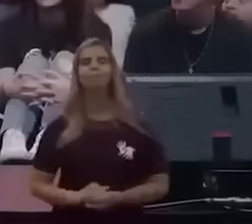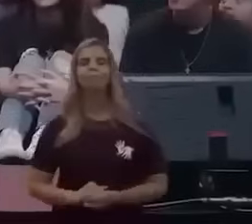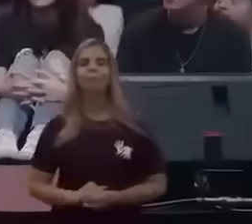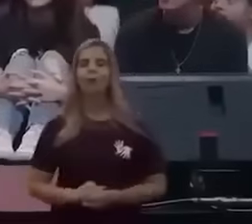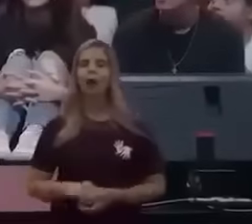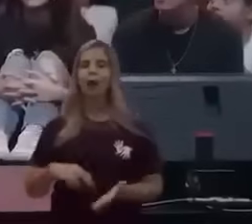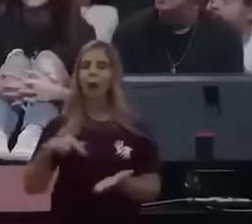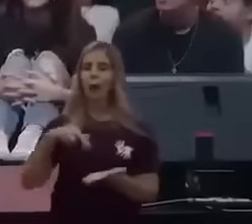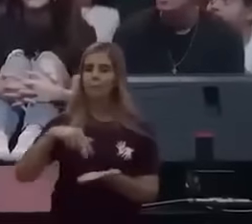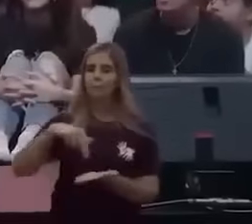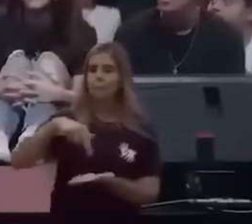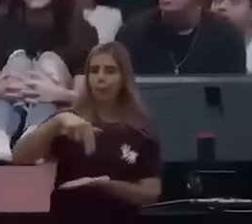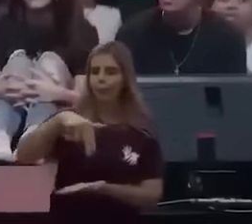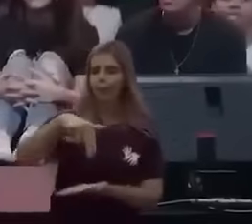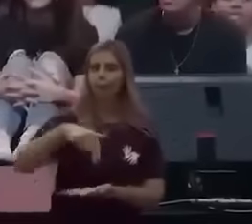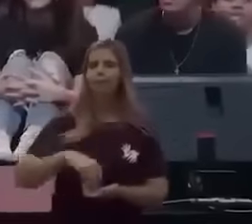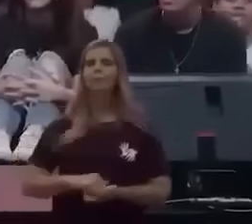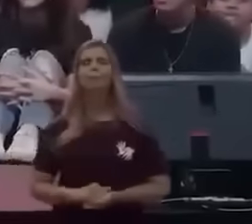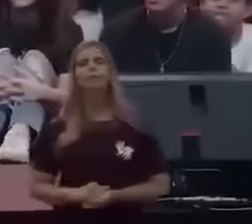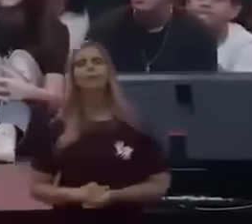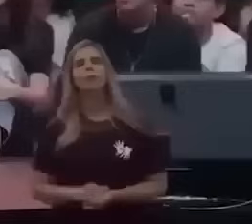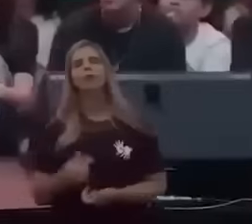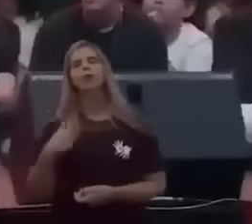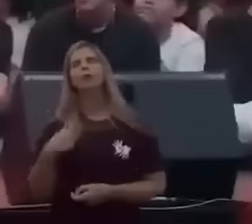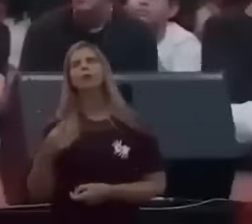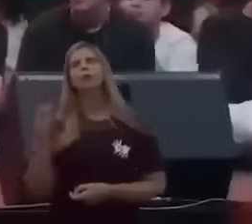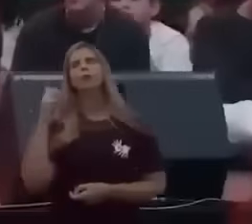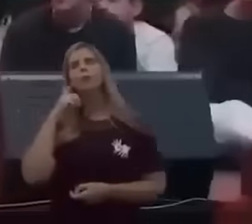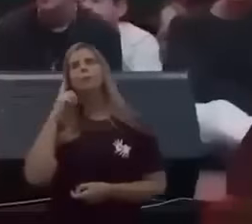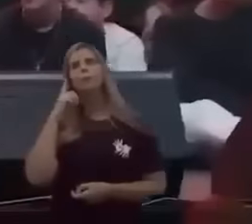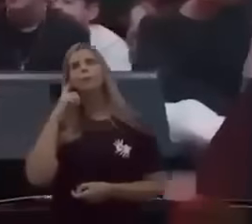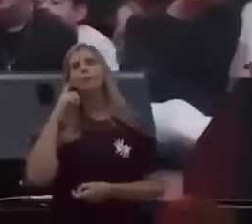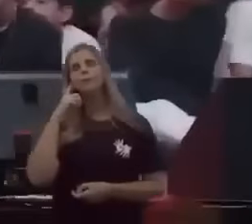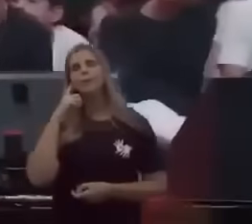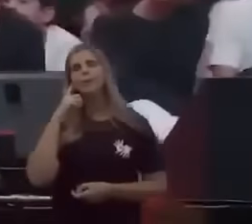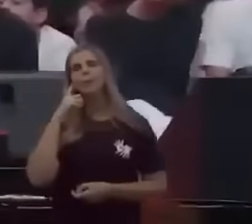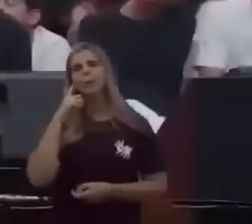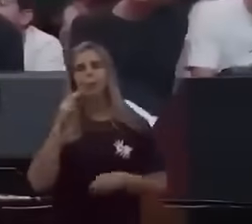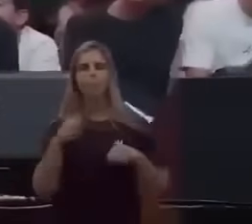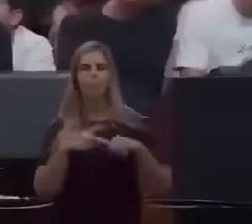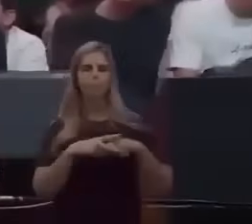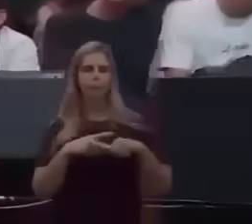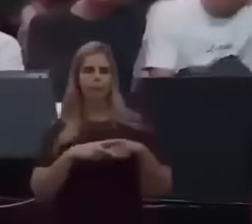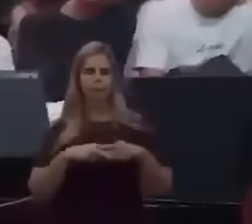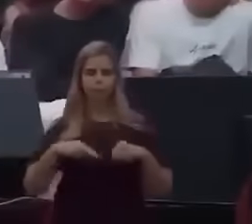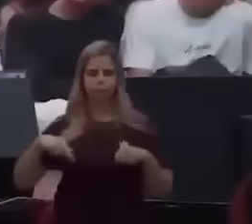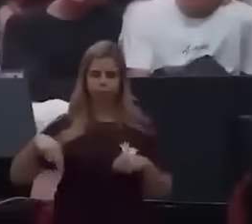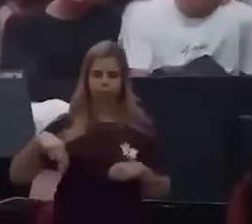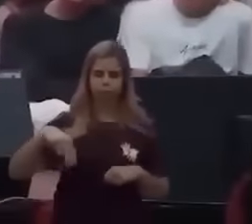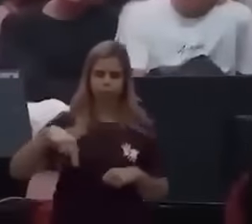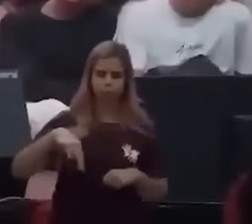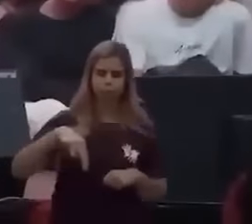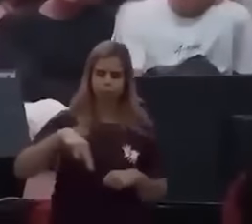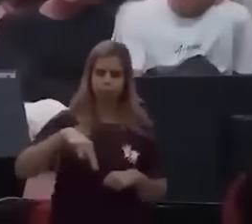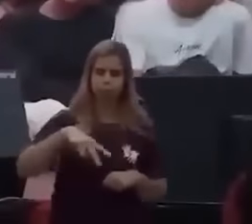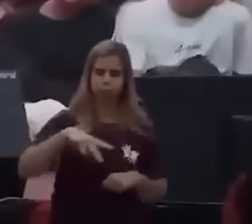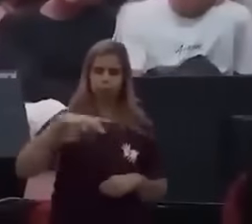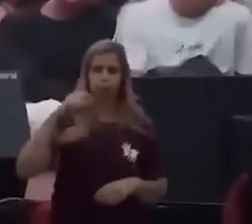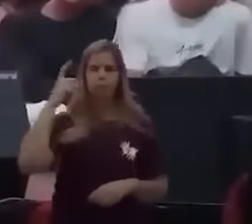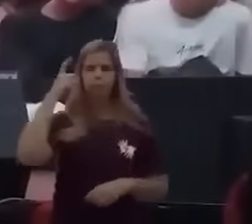Eu fico pensando, Felipe, que cada passada do Pedro era uma fisgada na alma, era uma martelada na